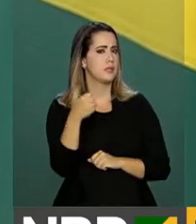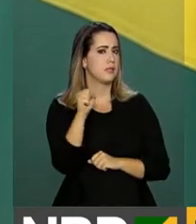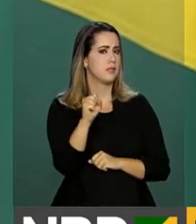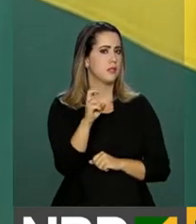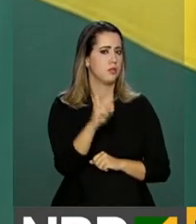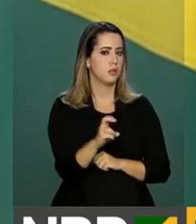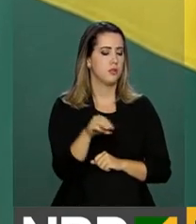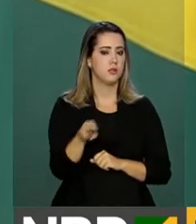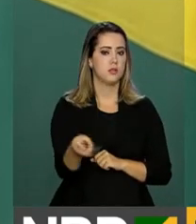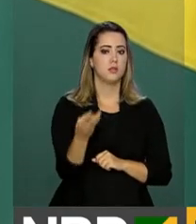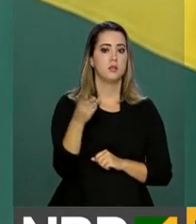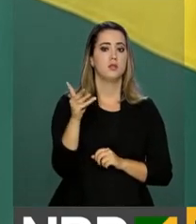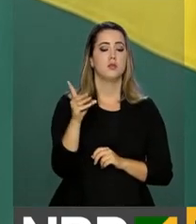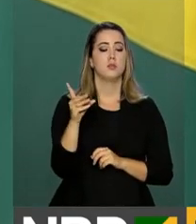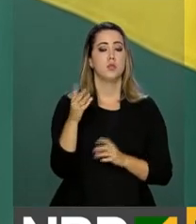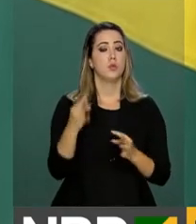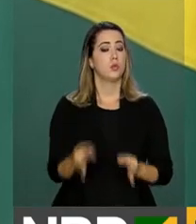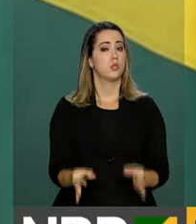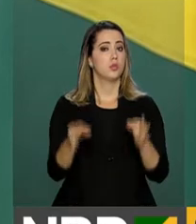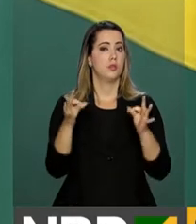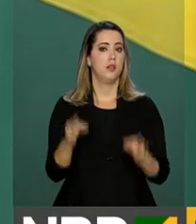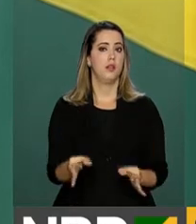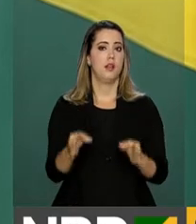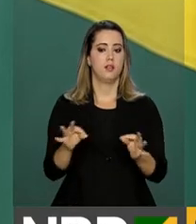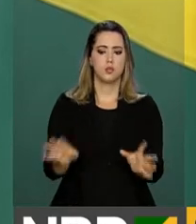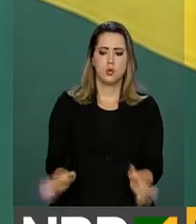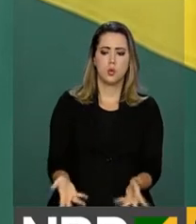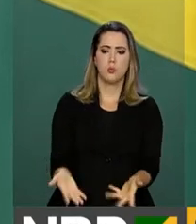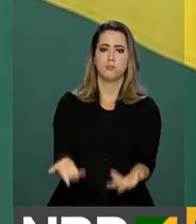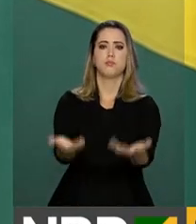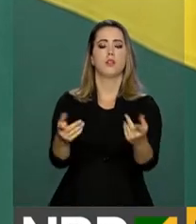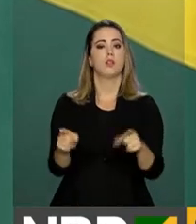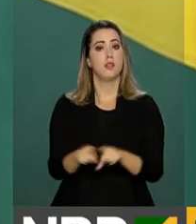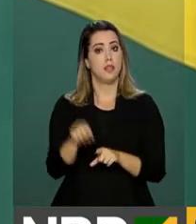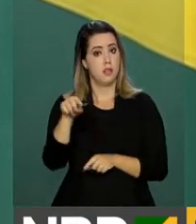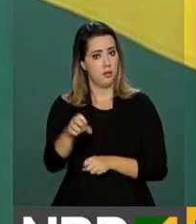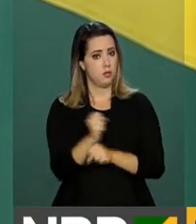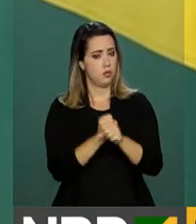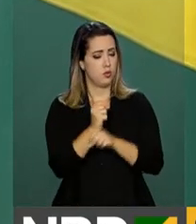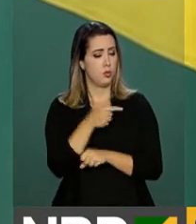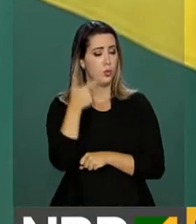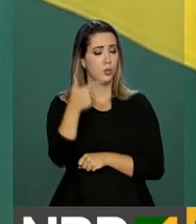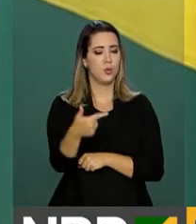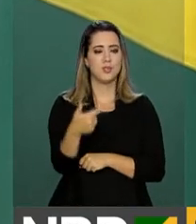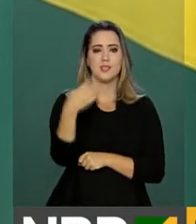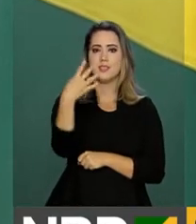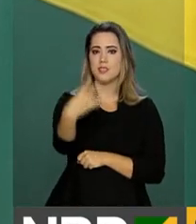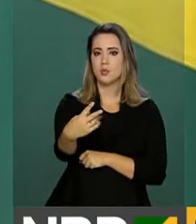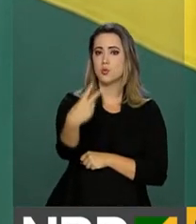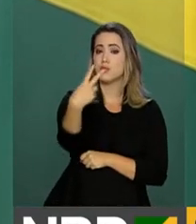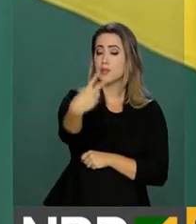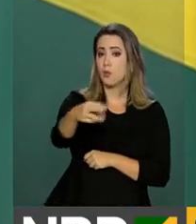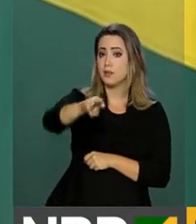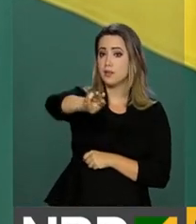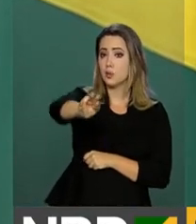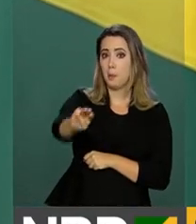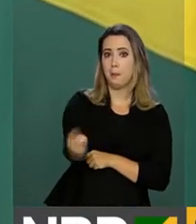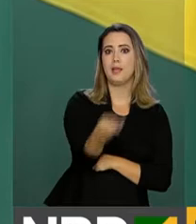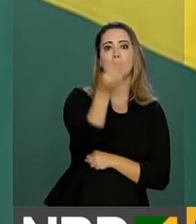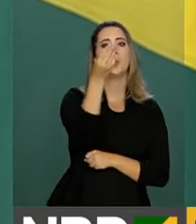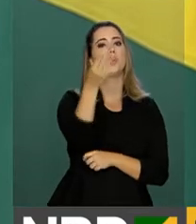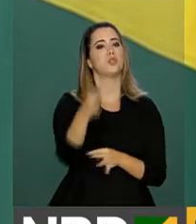milhões de toneladas até maio neste ano 242 milhões de